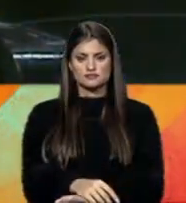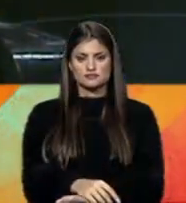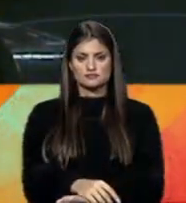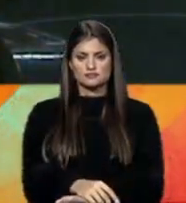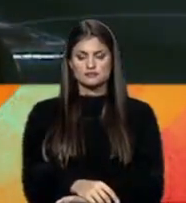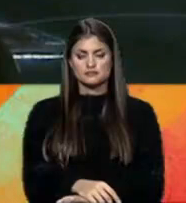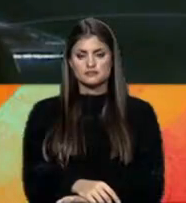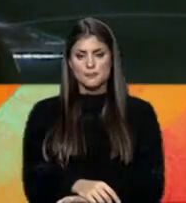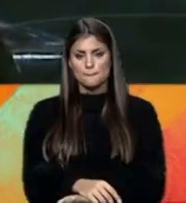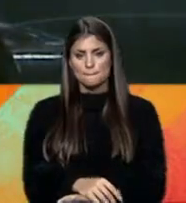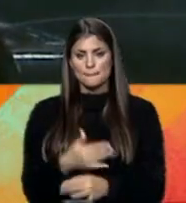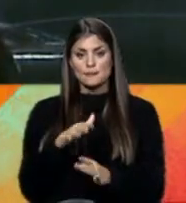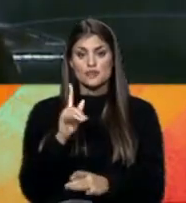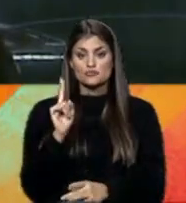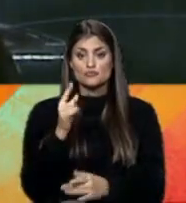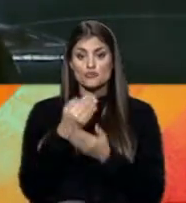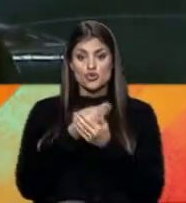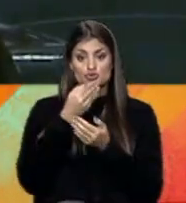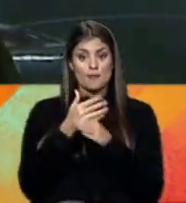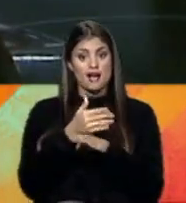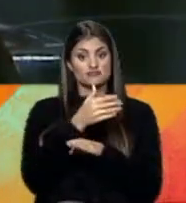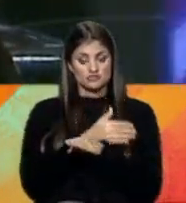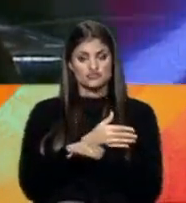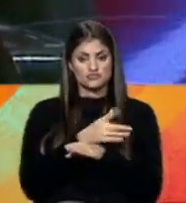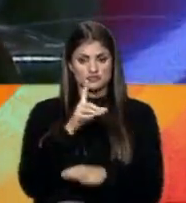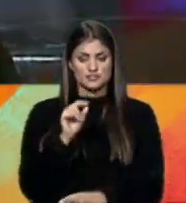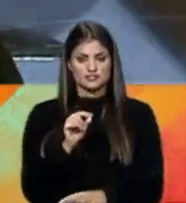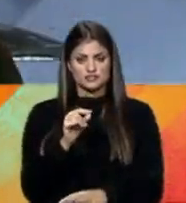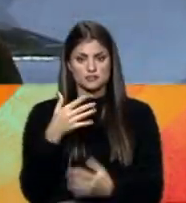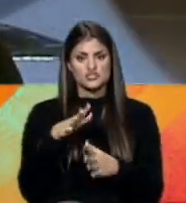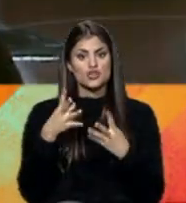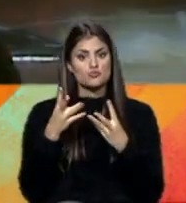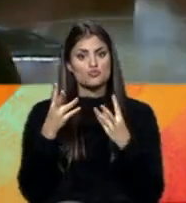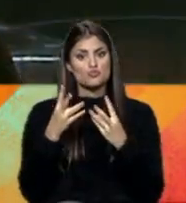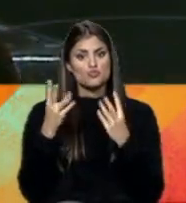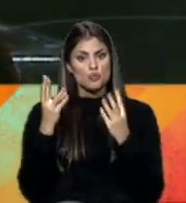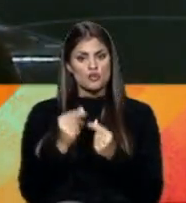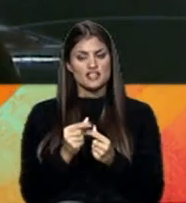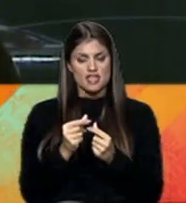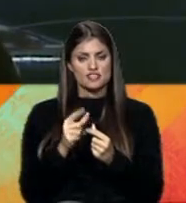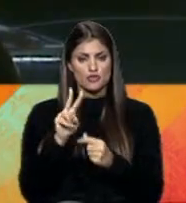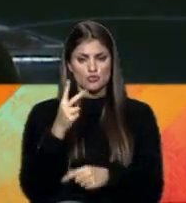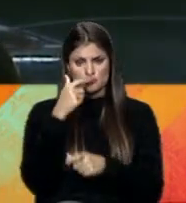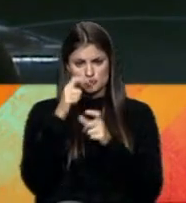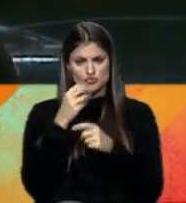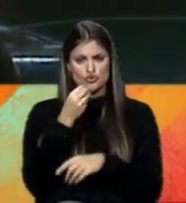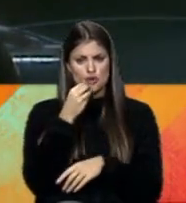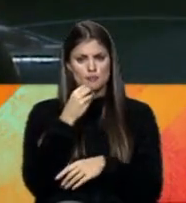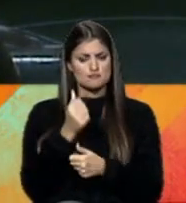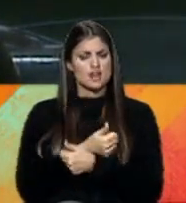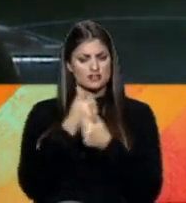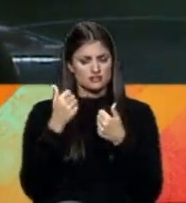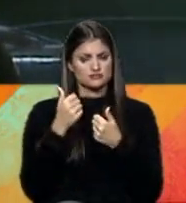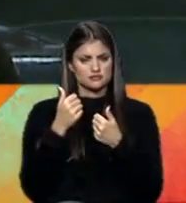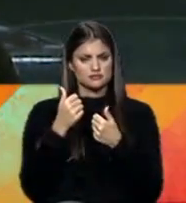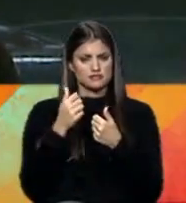é uma sopa antes, não é? Mas as quantidades que estão ali na... Duas pessoas comam bem, portanto três pessoas